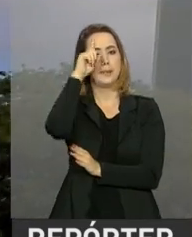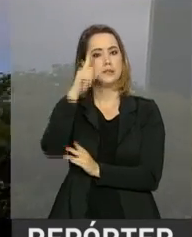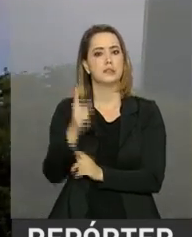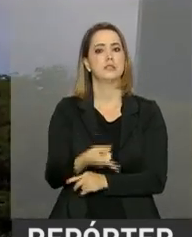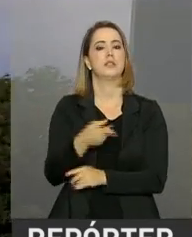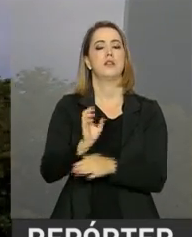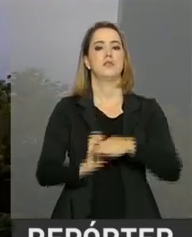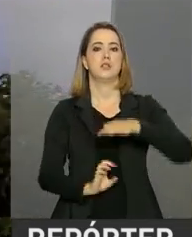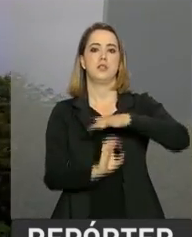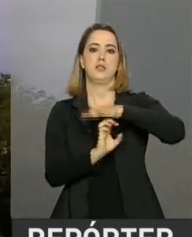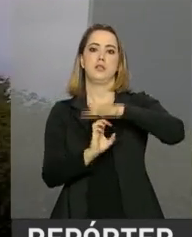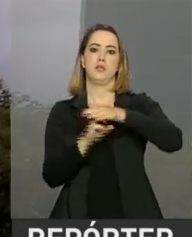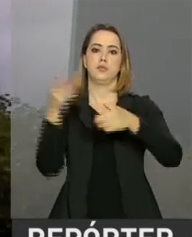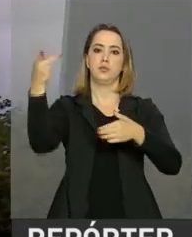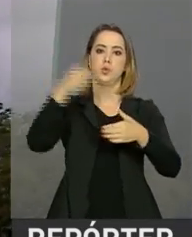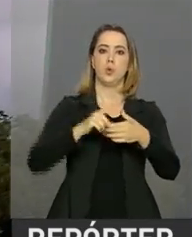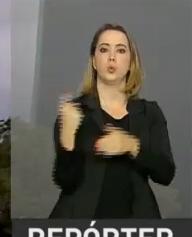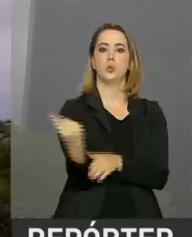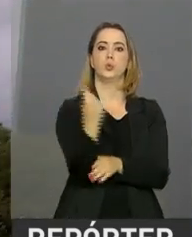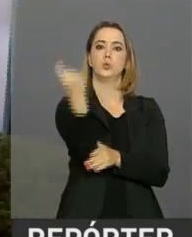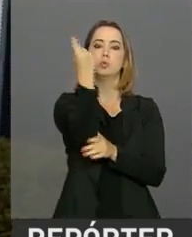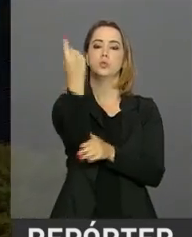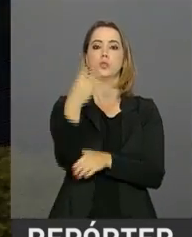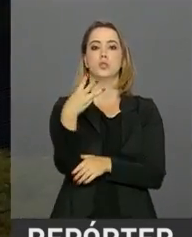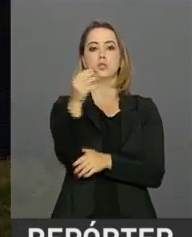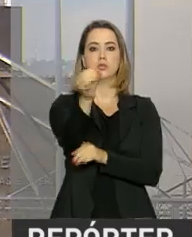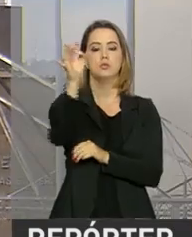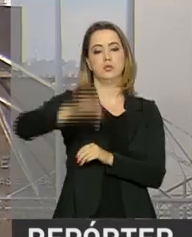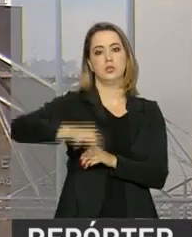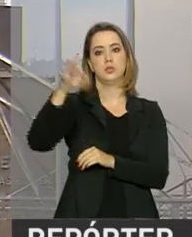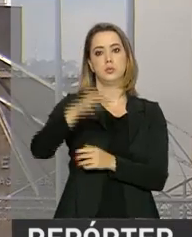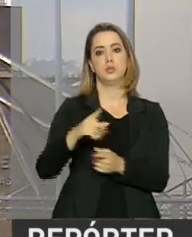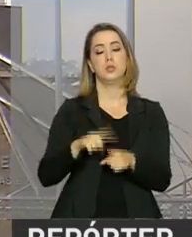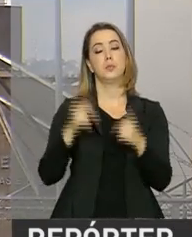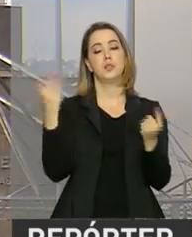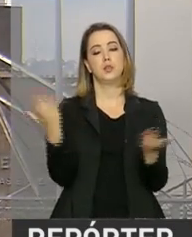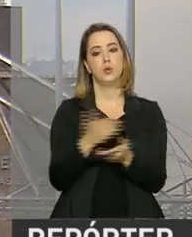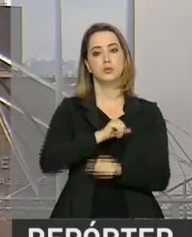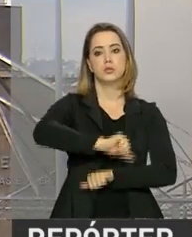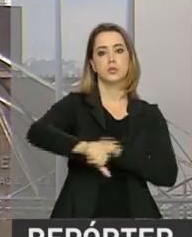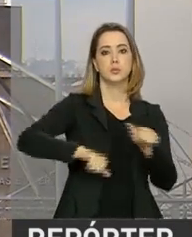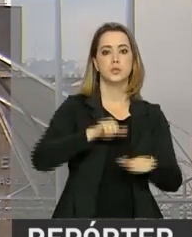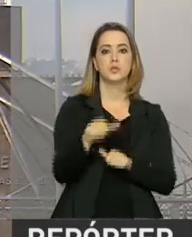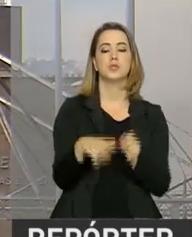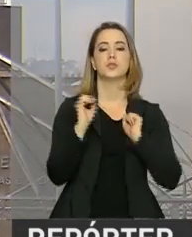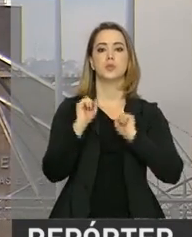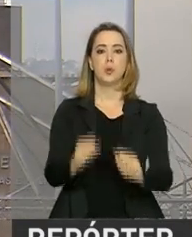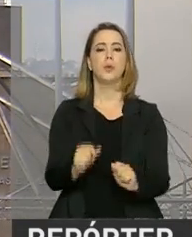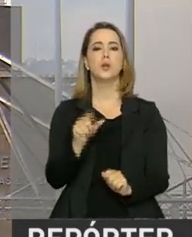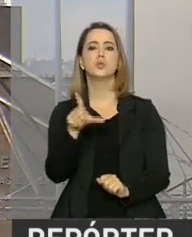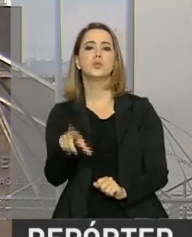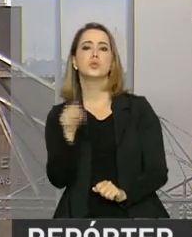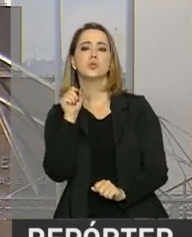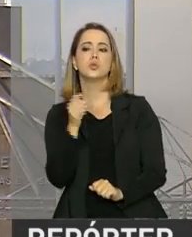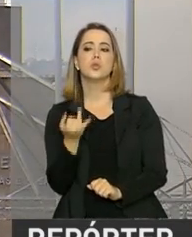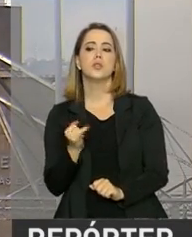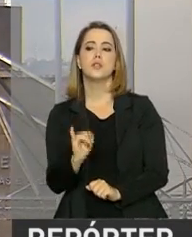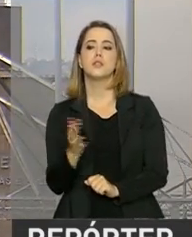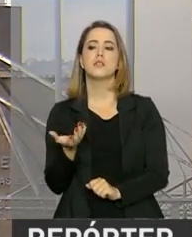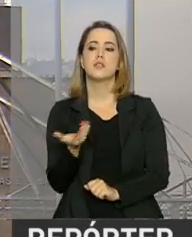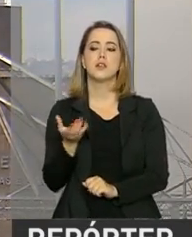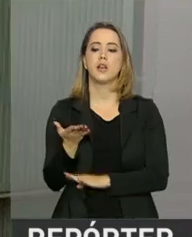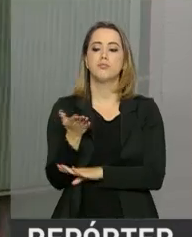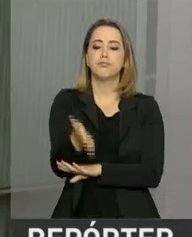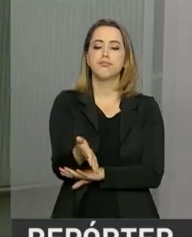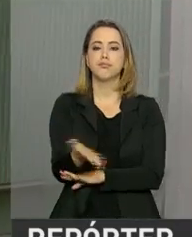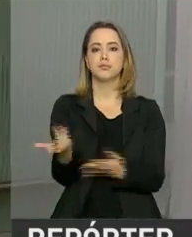exclusiva no pral com participação mínima de 30% com a mudança a estatal vai poder decidir quando entrar ou não em